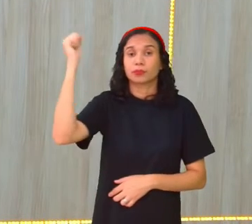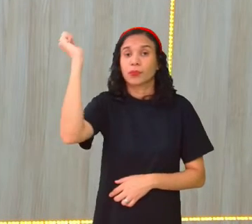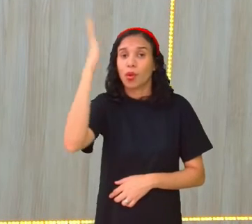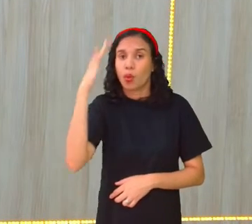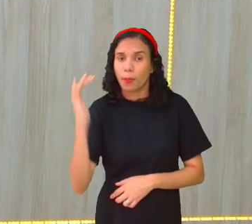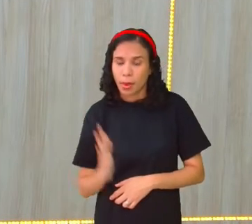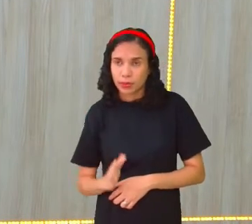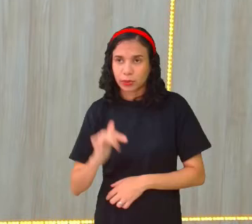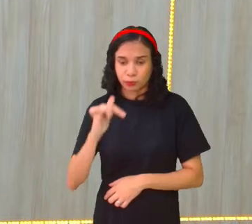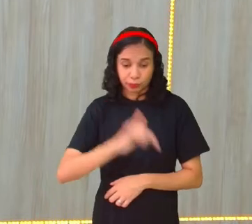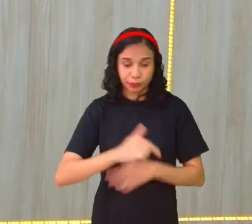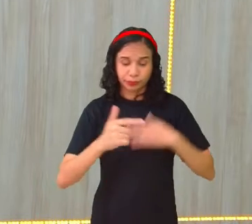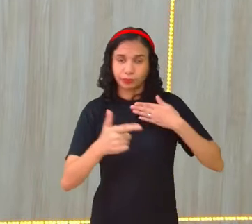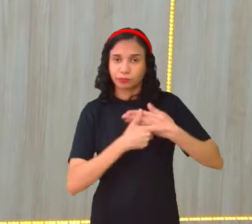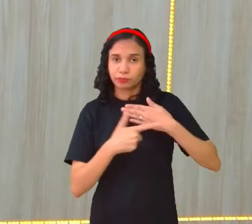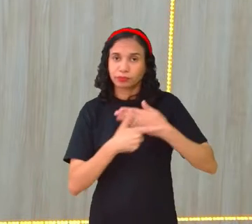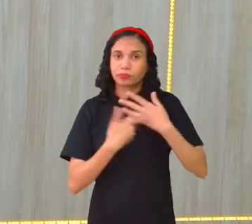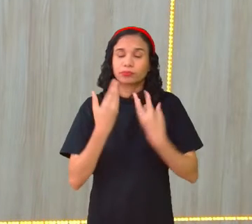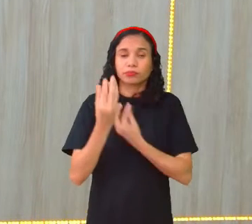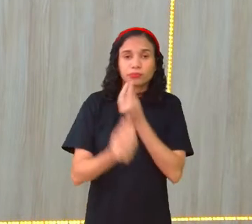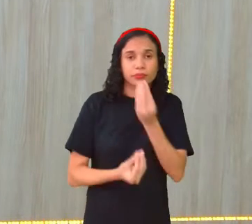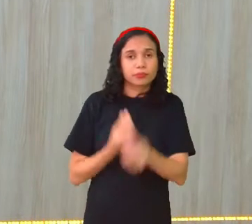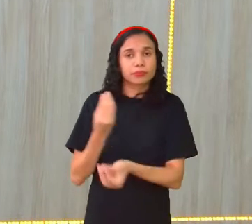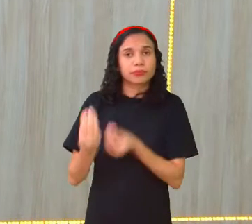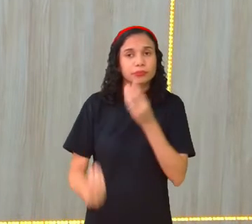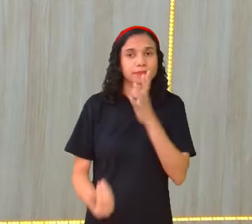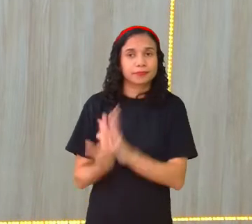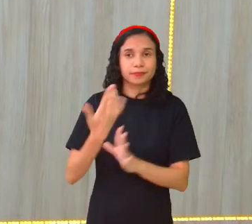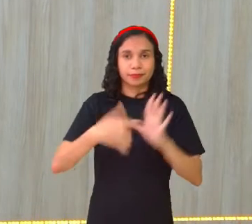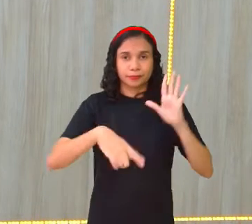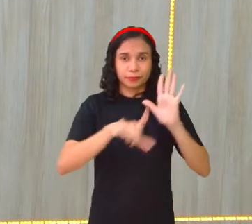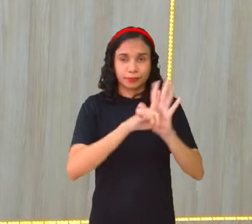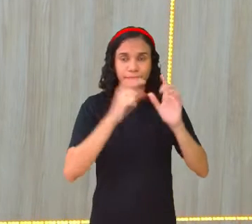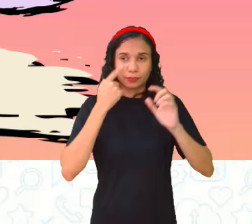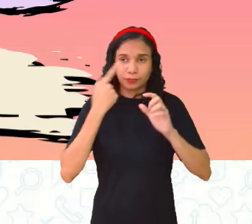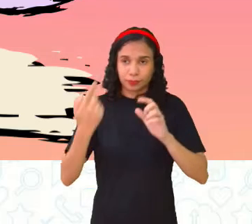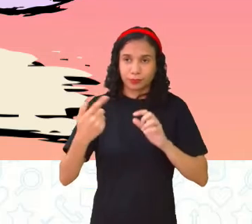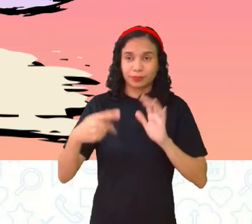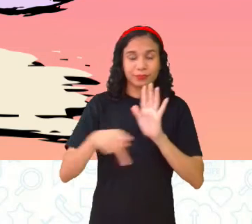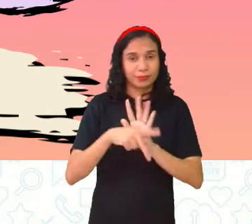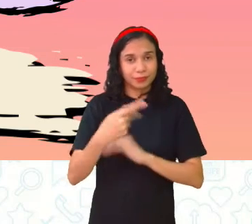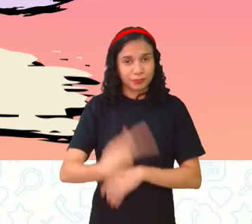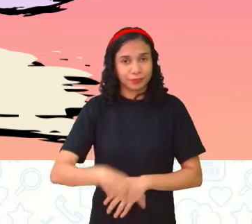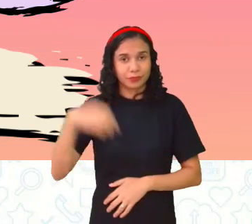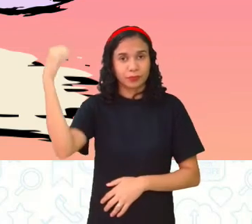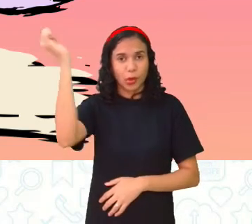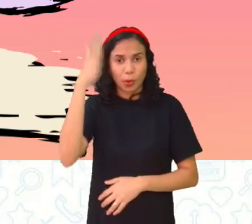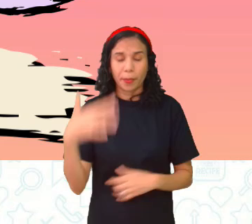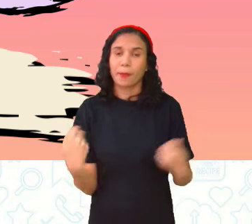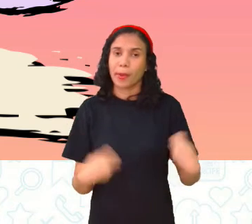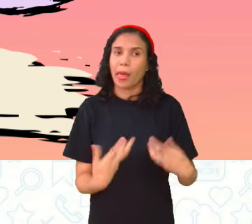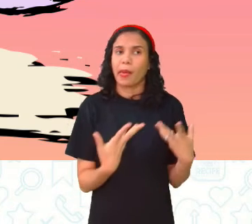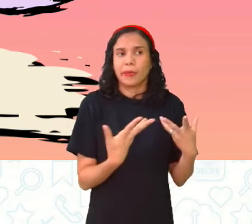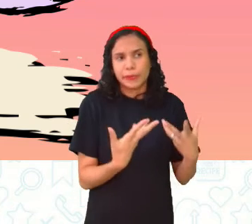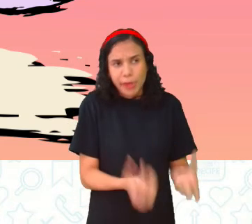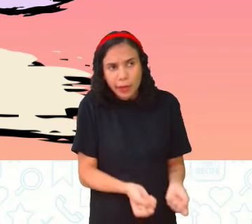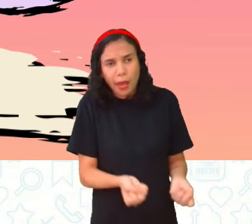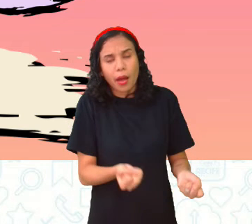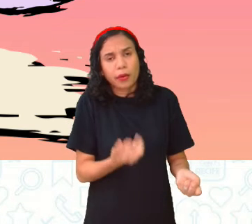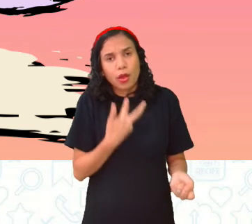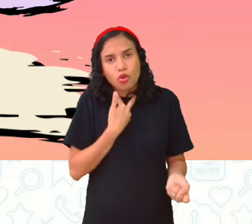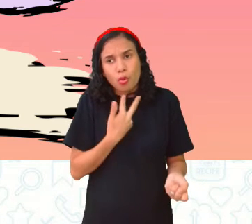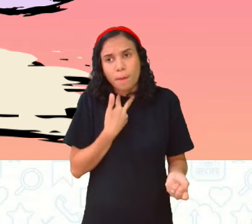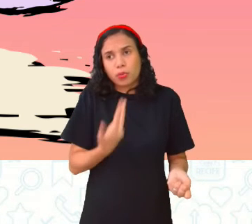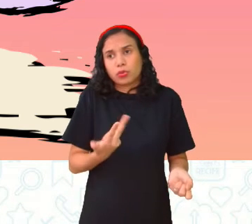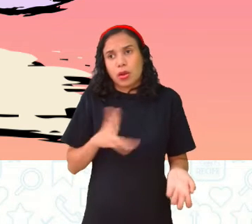né, nesse momento aí que surgiu essa lei, olha só em tela cheia, coube ao Brasil aceitar a impossibilidade de